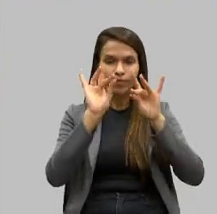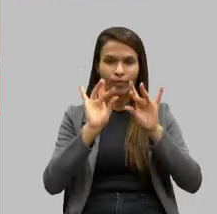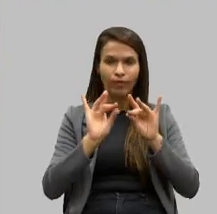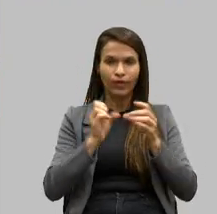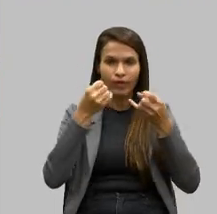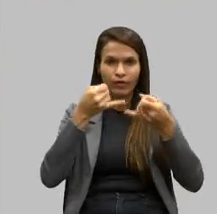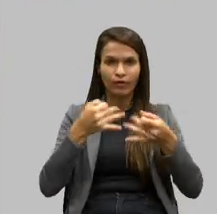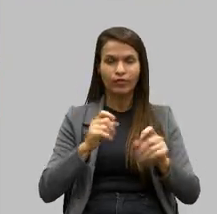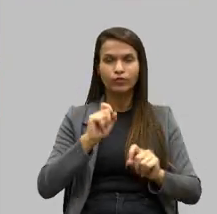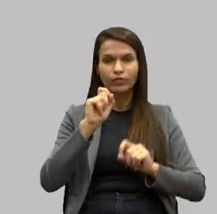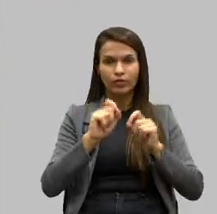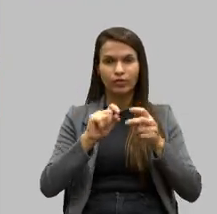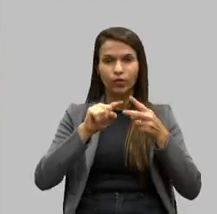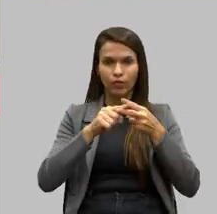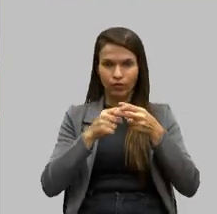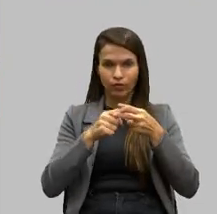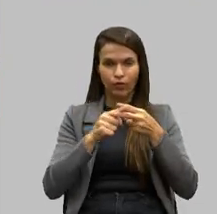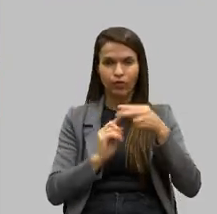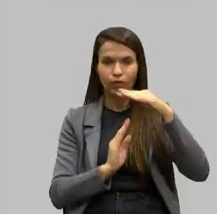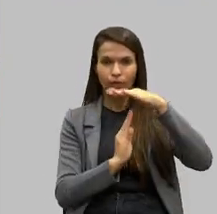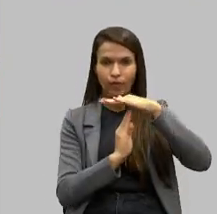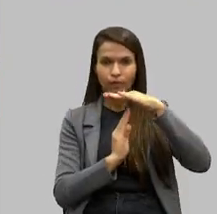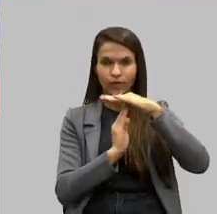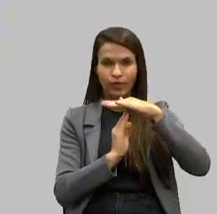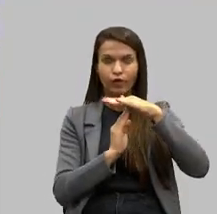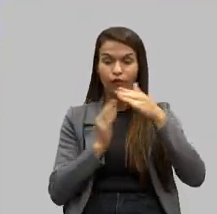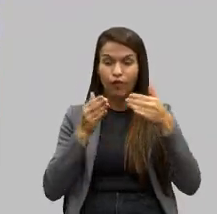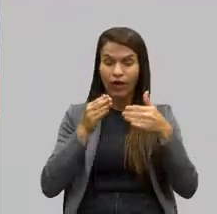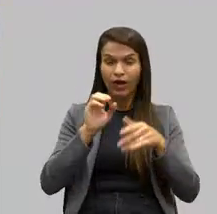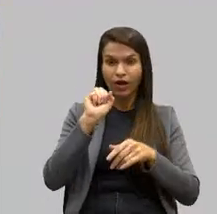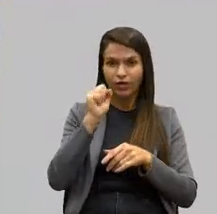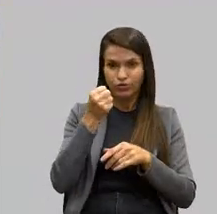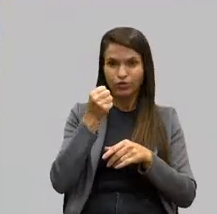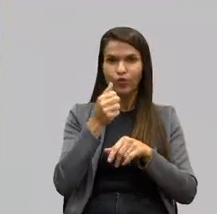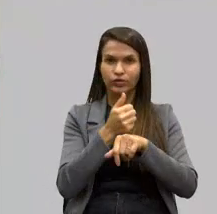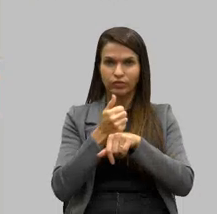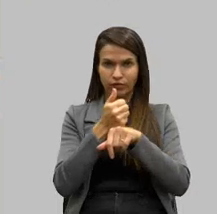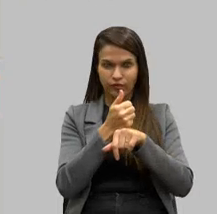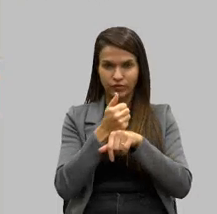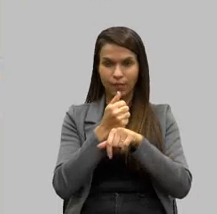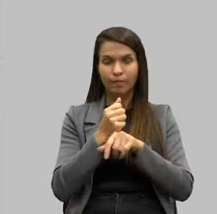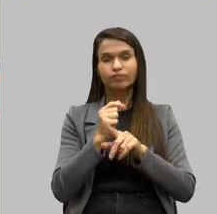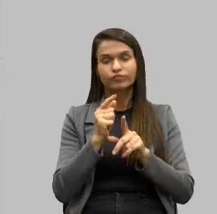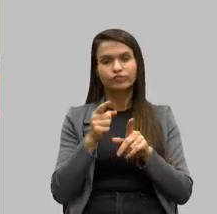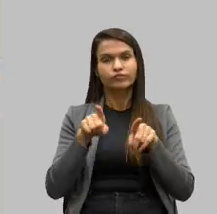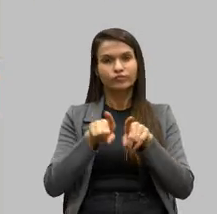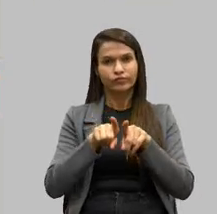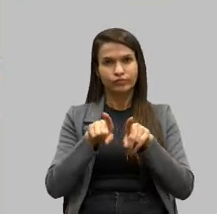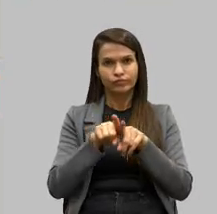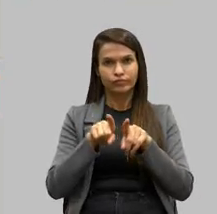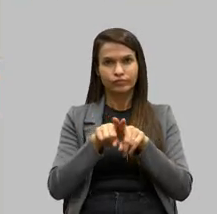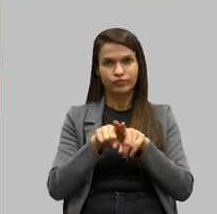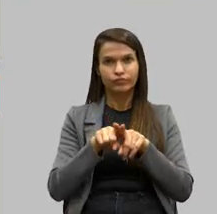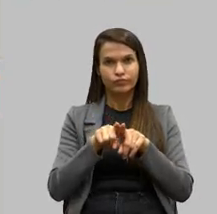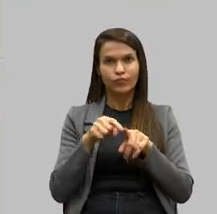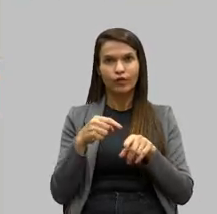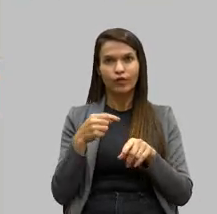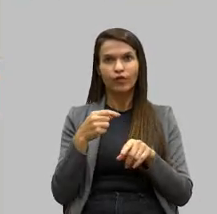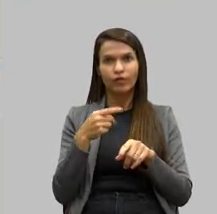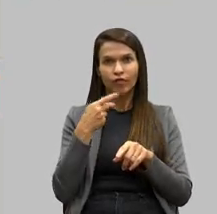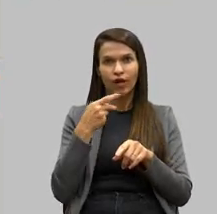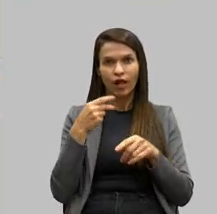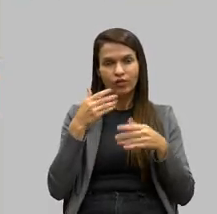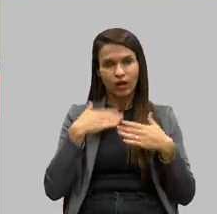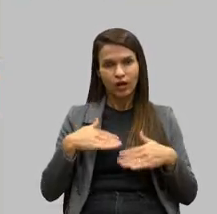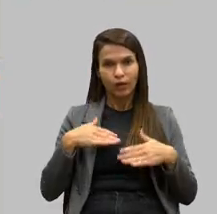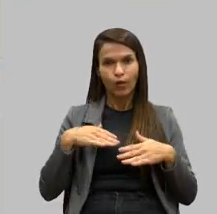o reajuste do piso para as oito carreiras. Ao mesmo tempo, estou indo devagar para todo mundo